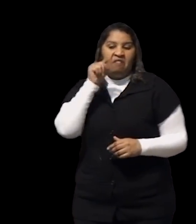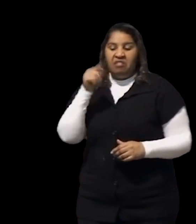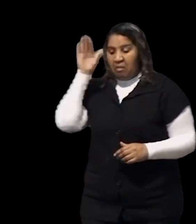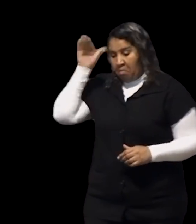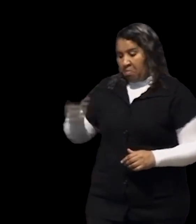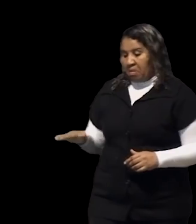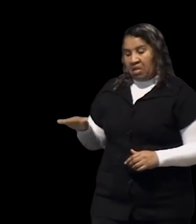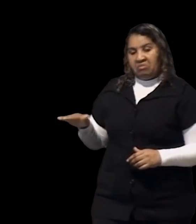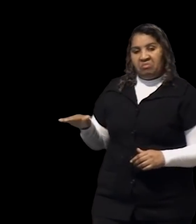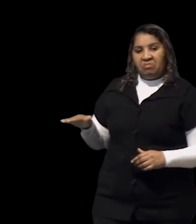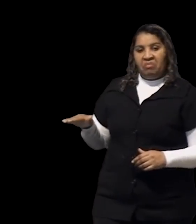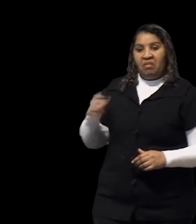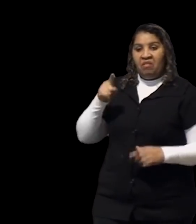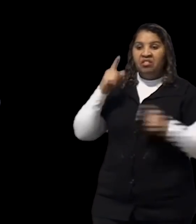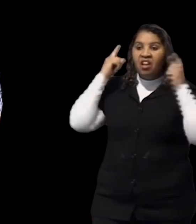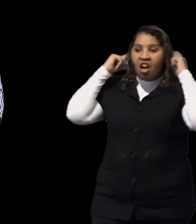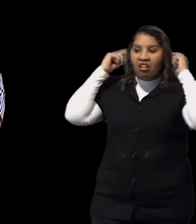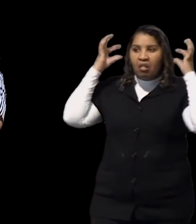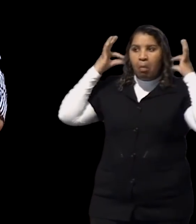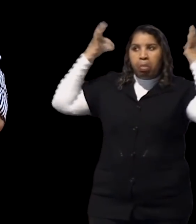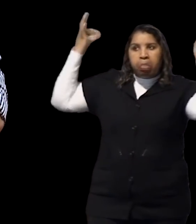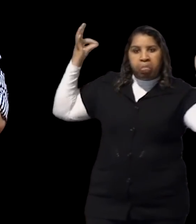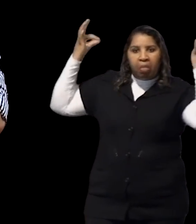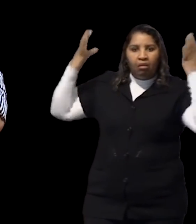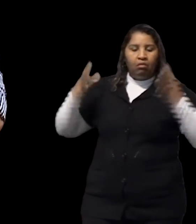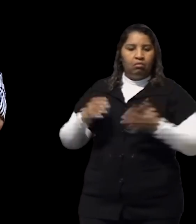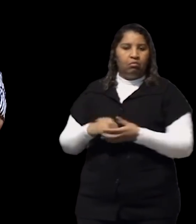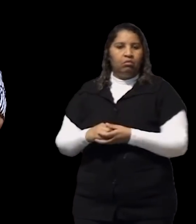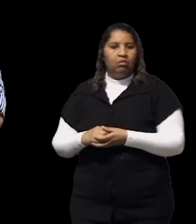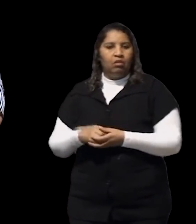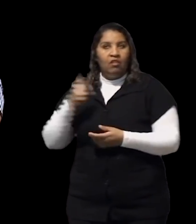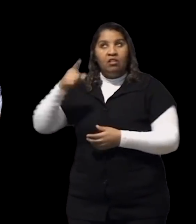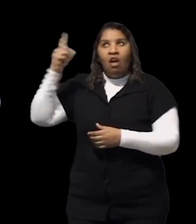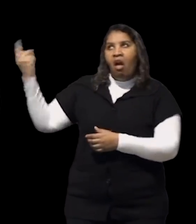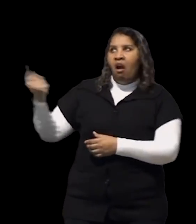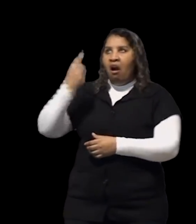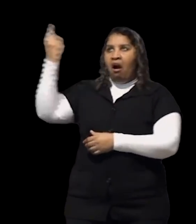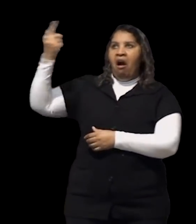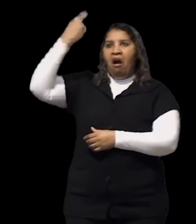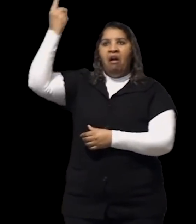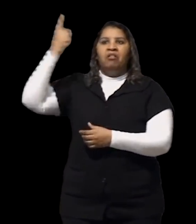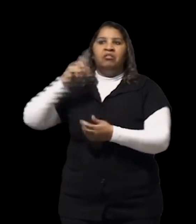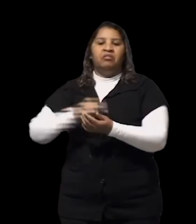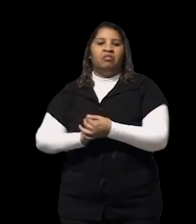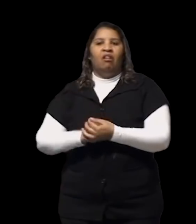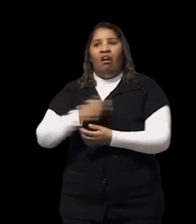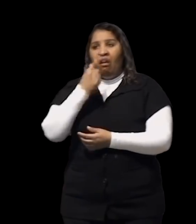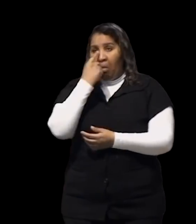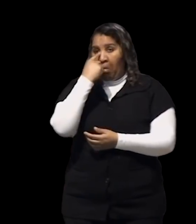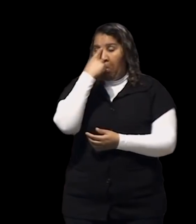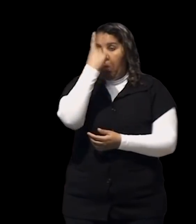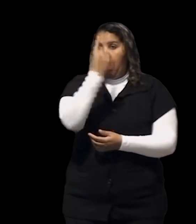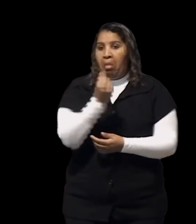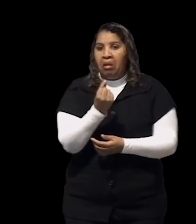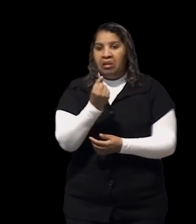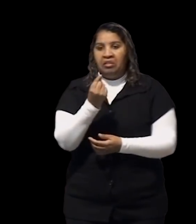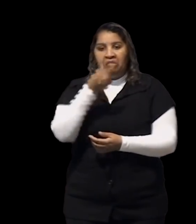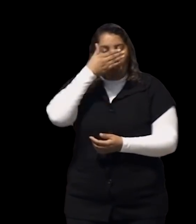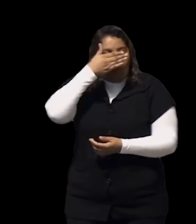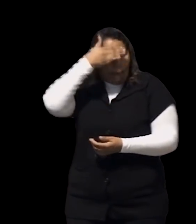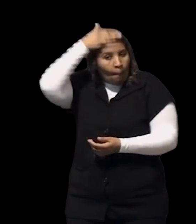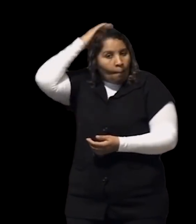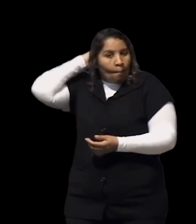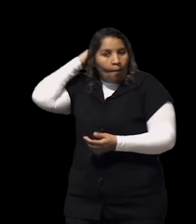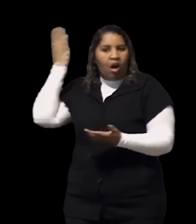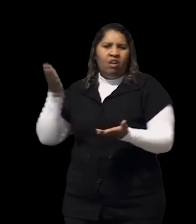baixo demais mas você orelhuda demais para você é alto demais mas você narigudo demais mas você é careca demais gente